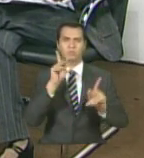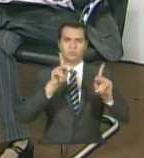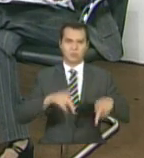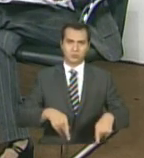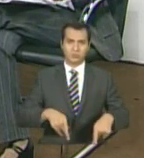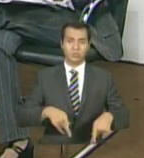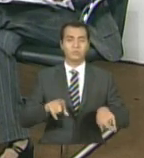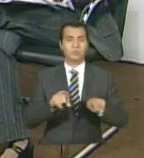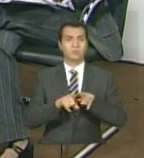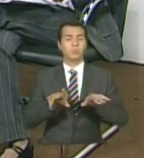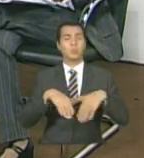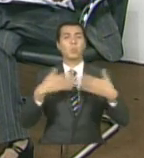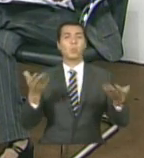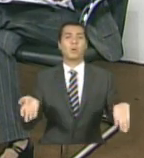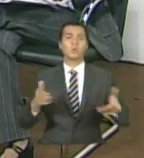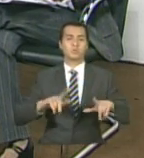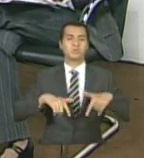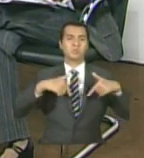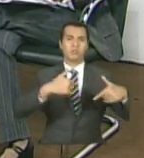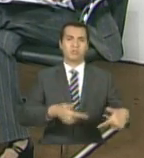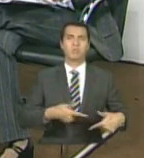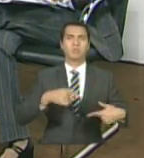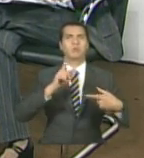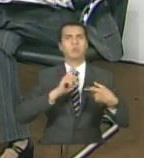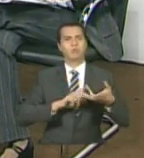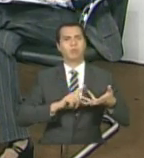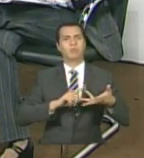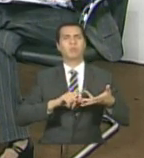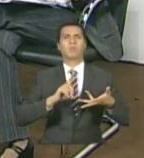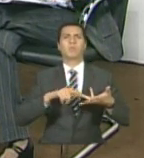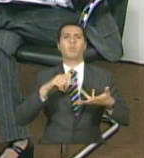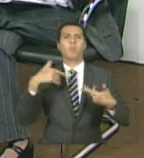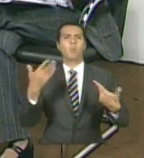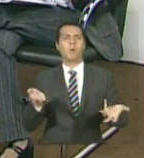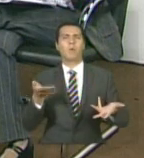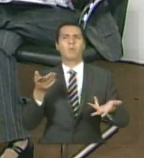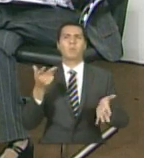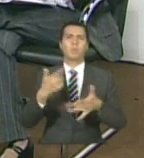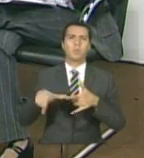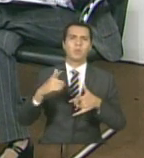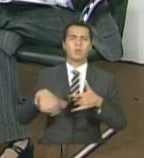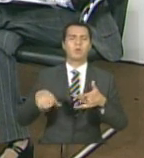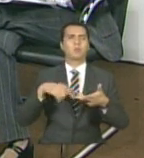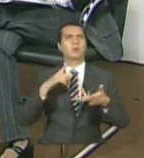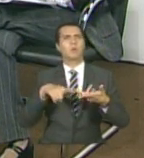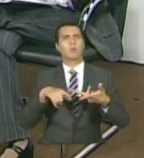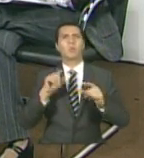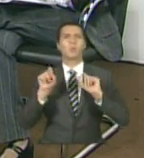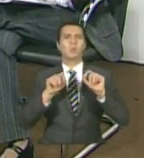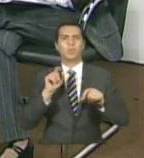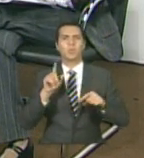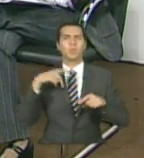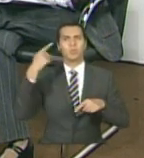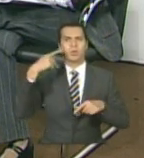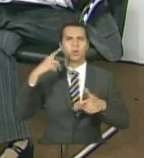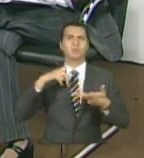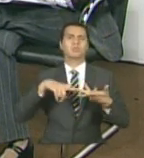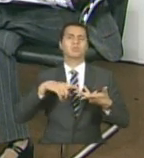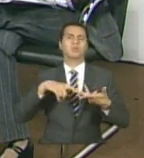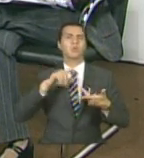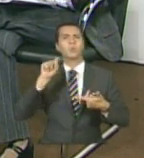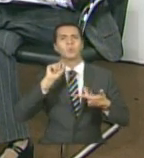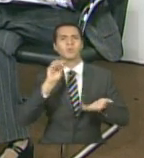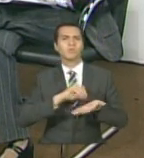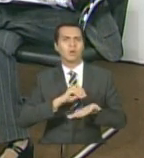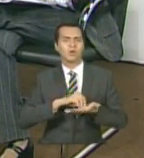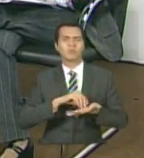quais são os desafios, quais são as ameaças, né, como diz a Maria Emília, e quais são as políticas e os programas que devem ser